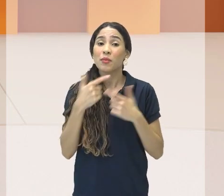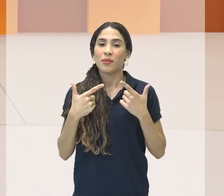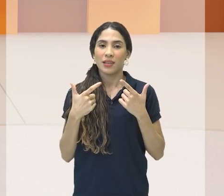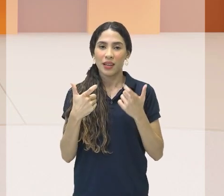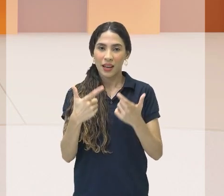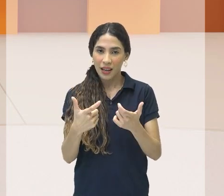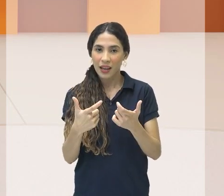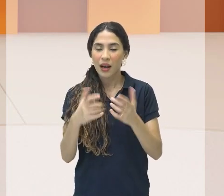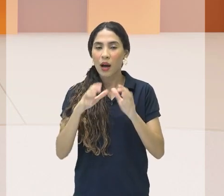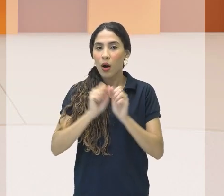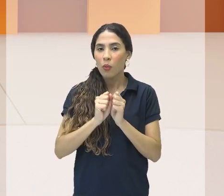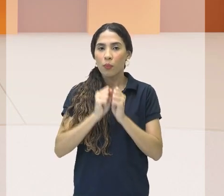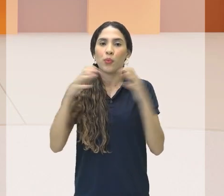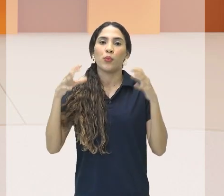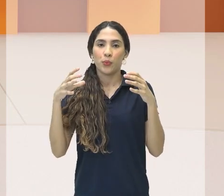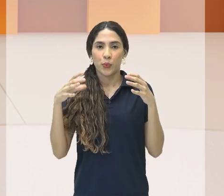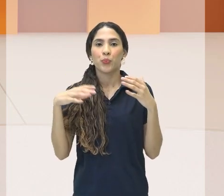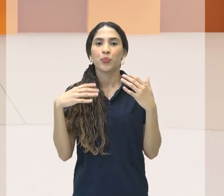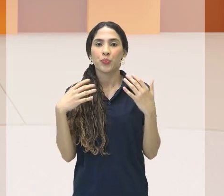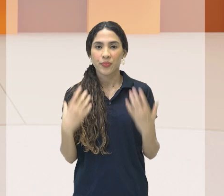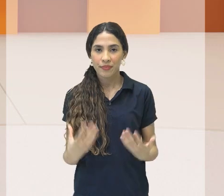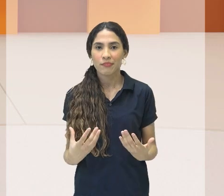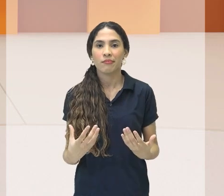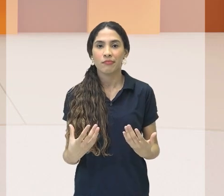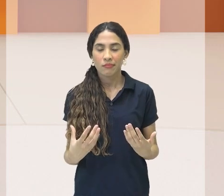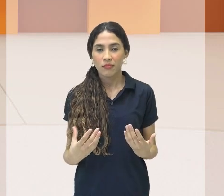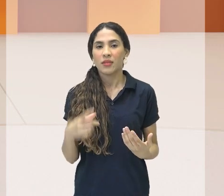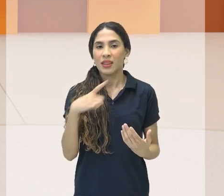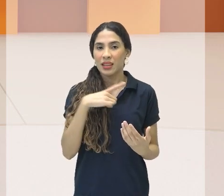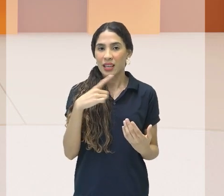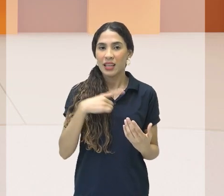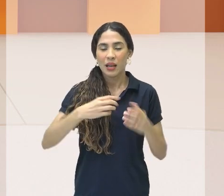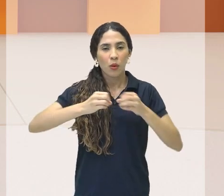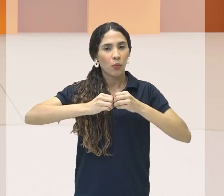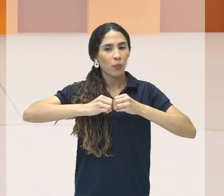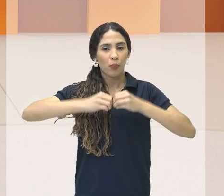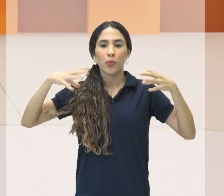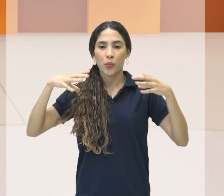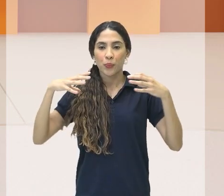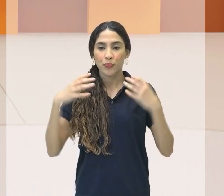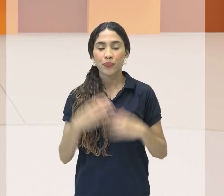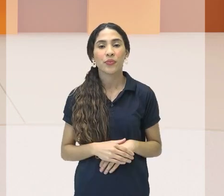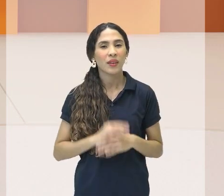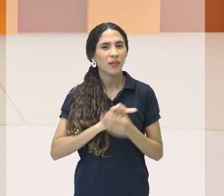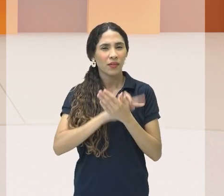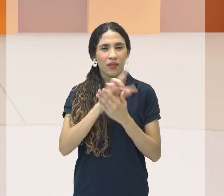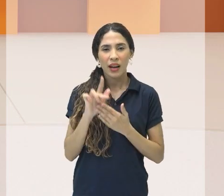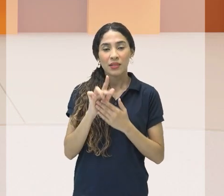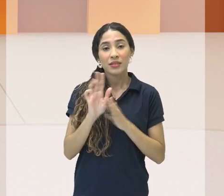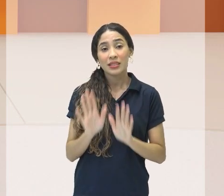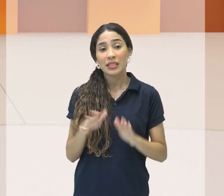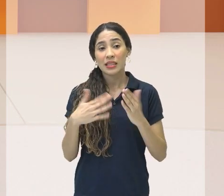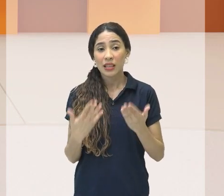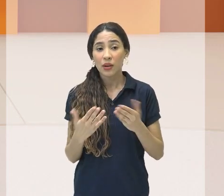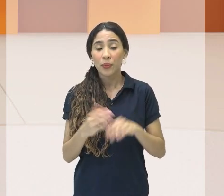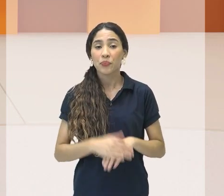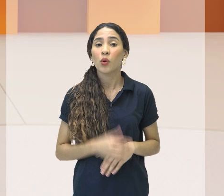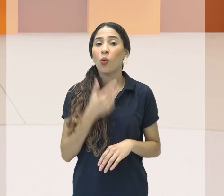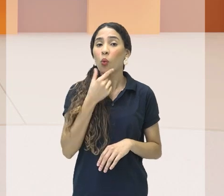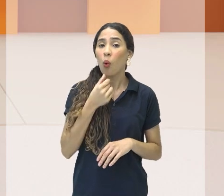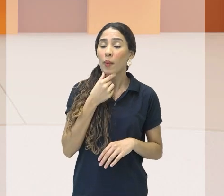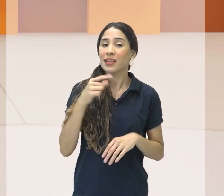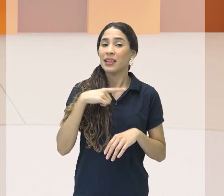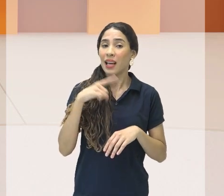né? As bombas, né? Que tem aí bomba nuclear e etc. e tal. Então, o homem tem